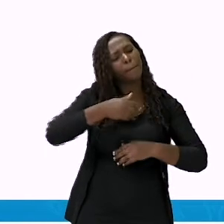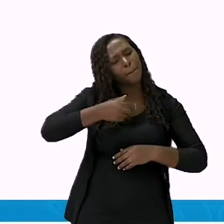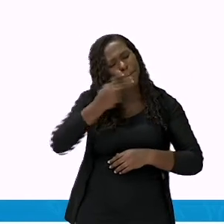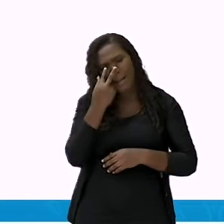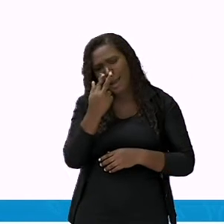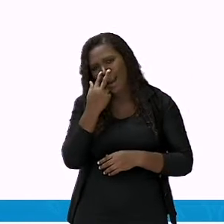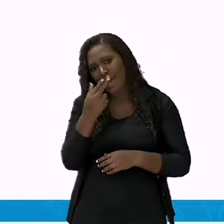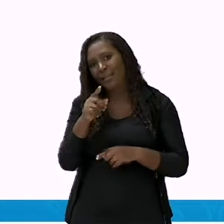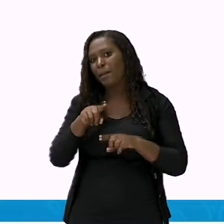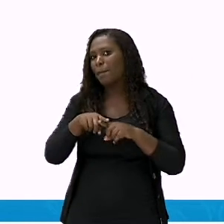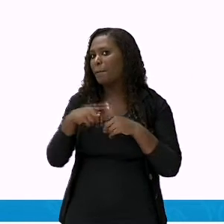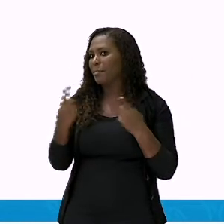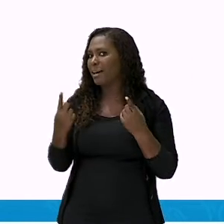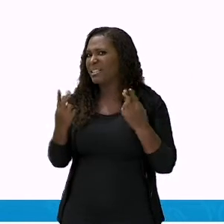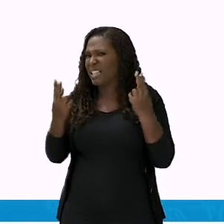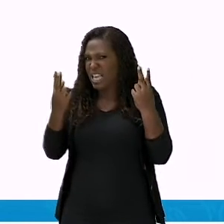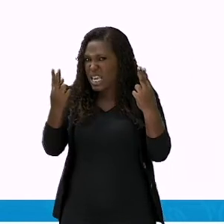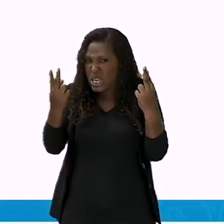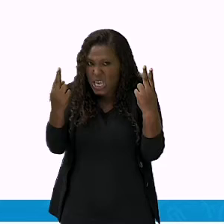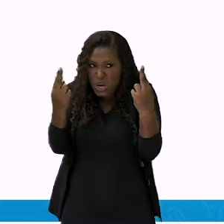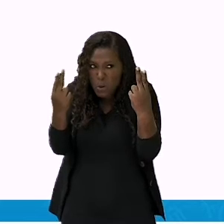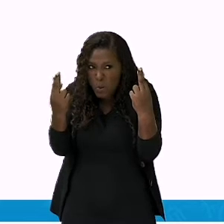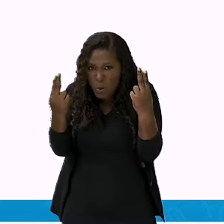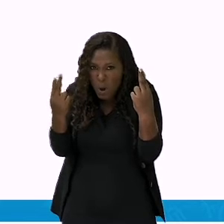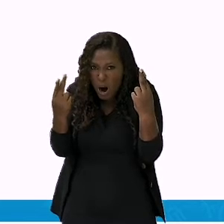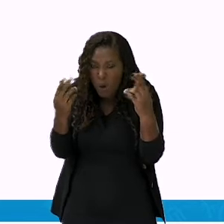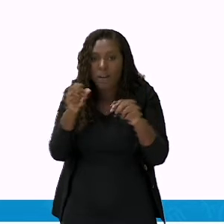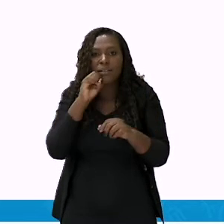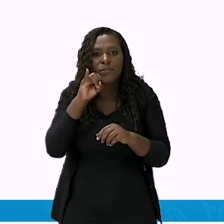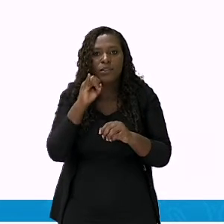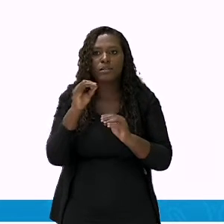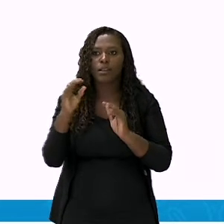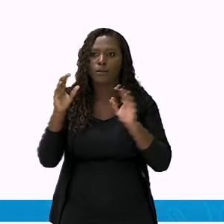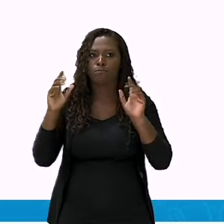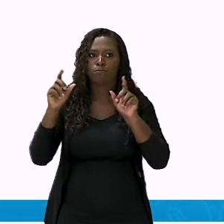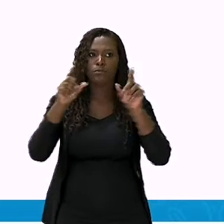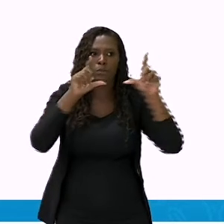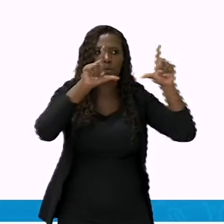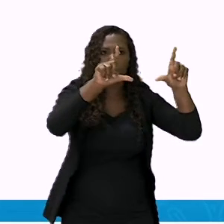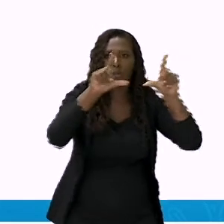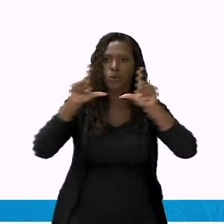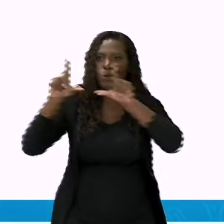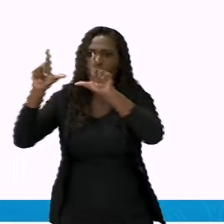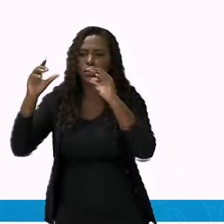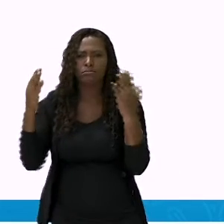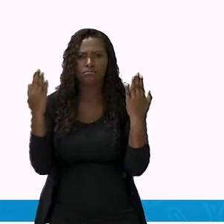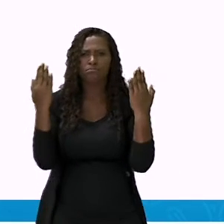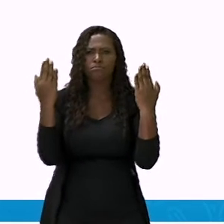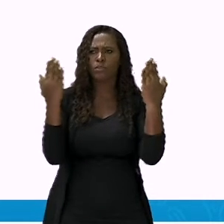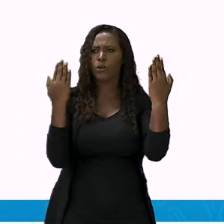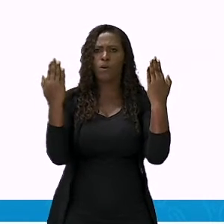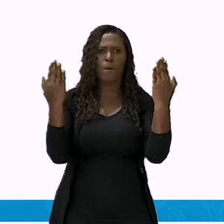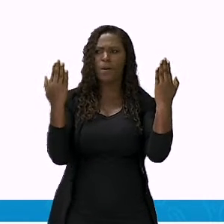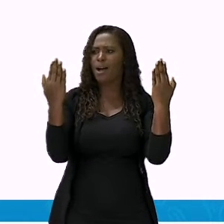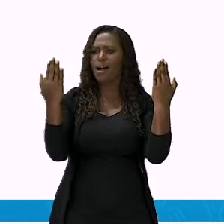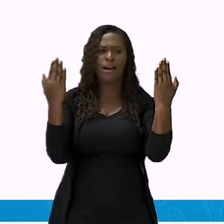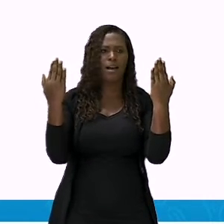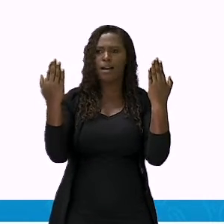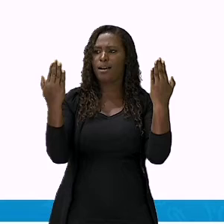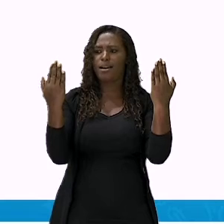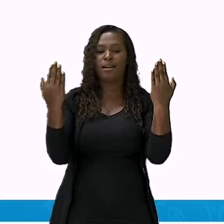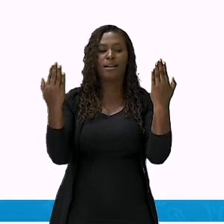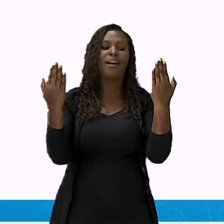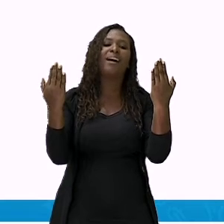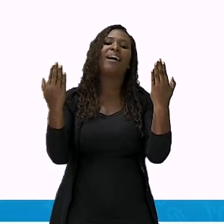Parece. Mas se você pegar e colocar uma do lado da outra e for observar a linha, a curva, as cores, você vai encontrar